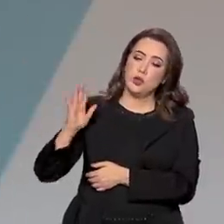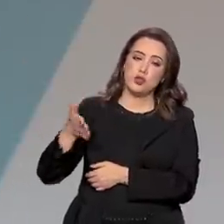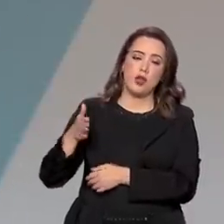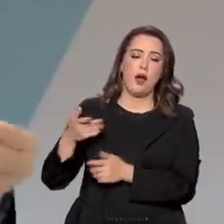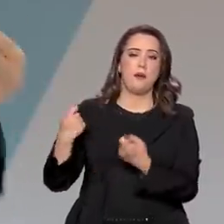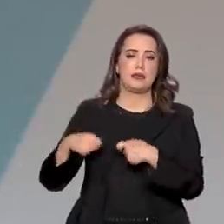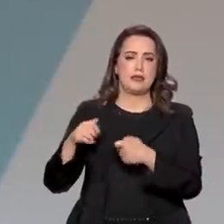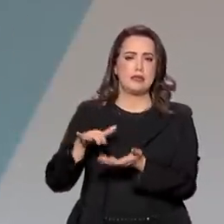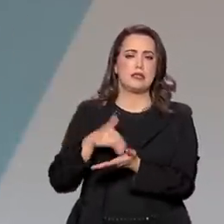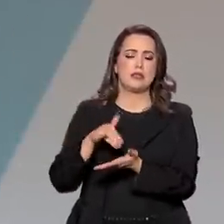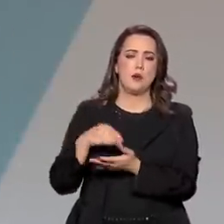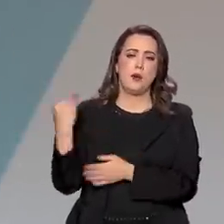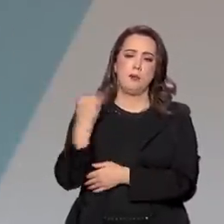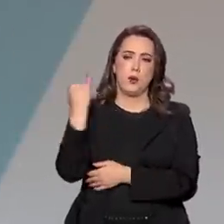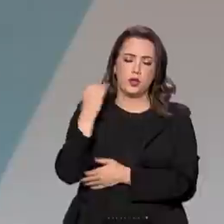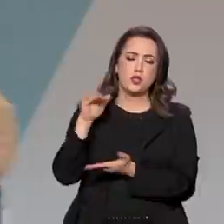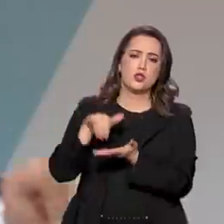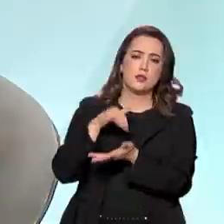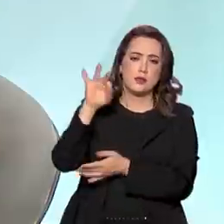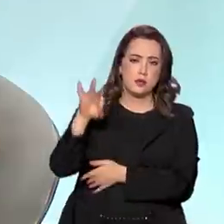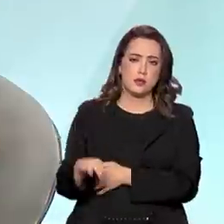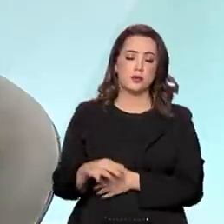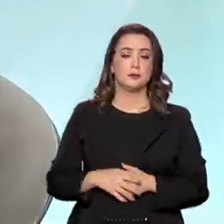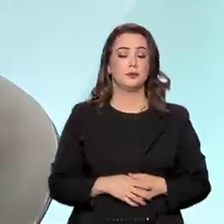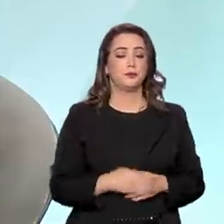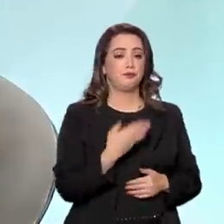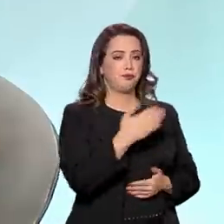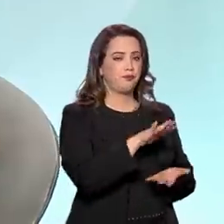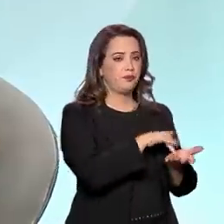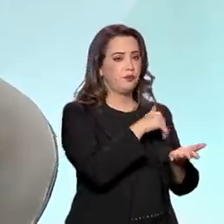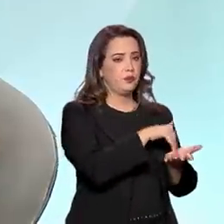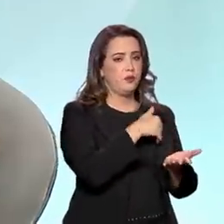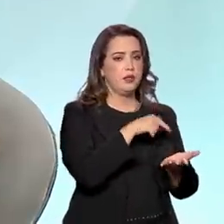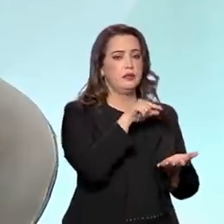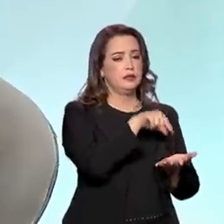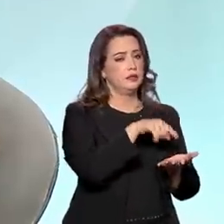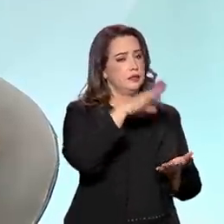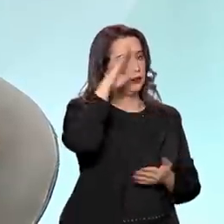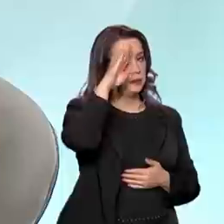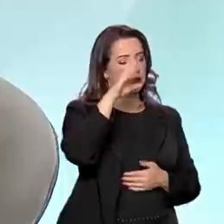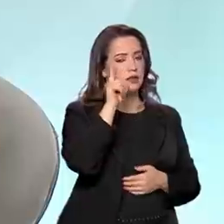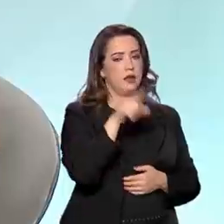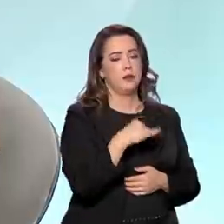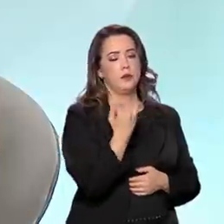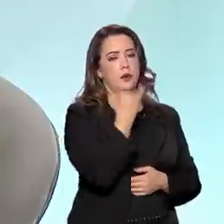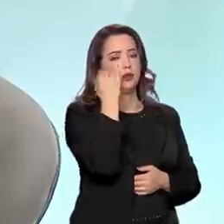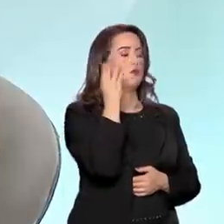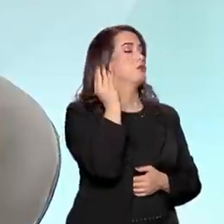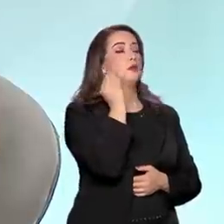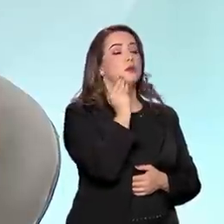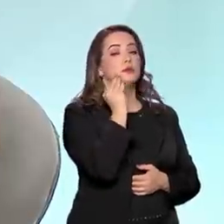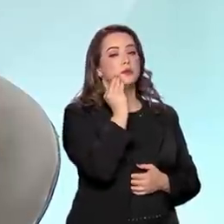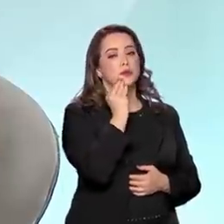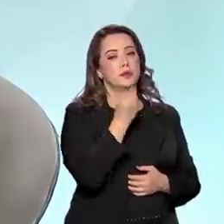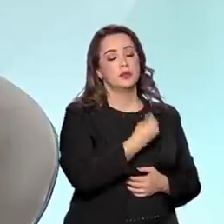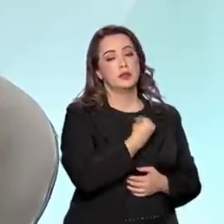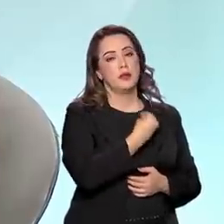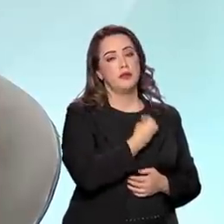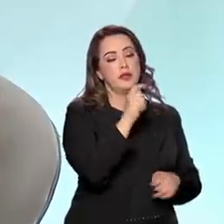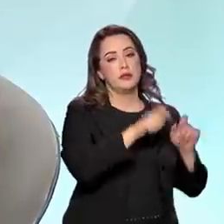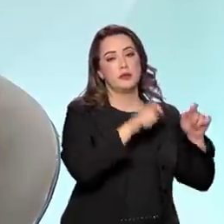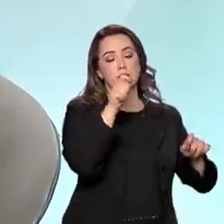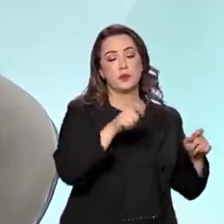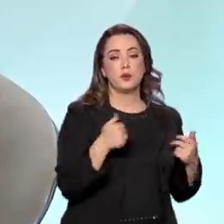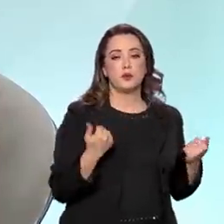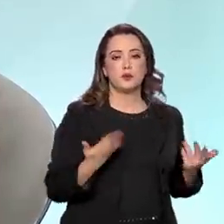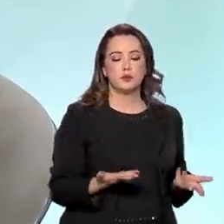alistamento a importância deles era estarem o alistamento é uma experiência muito interessante na